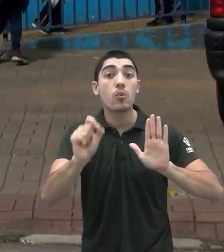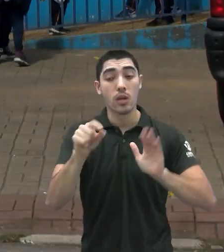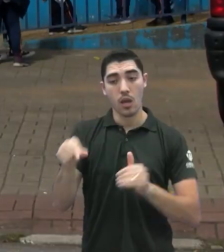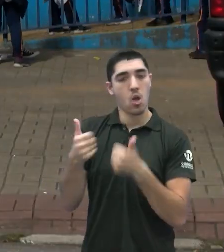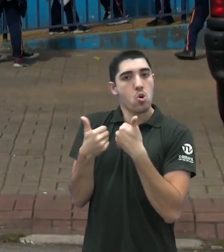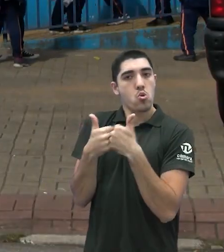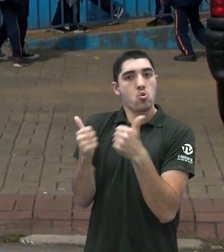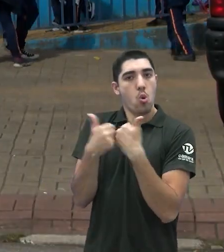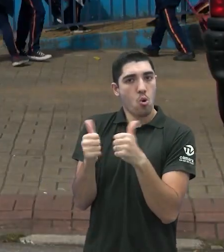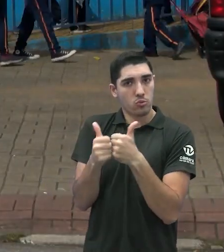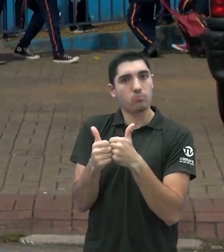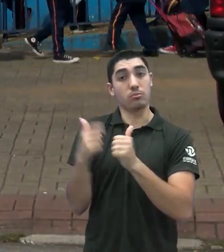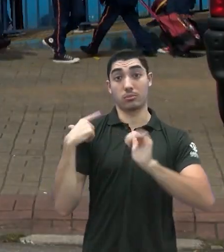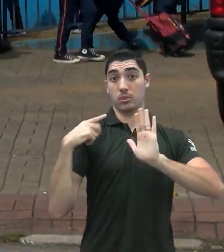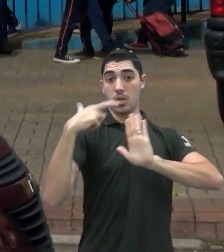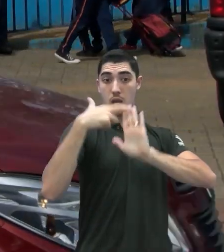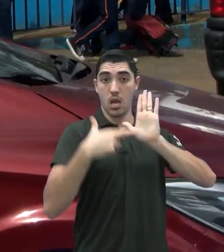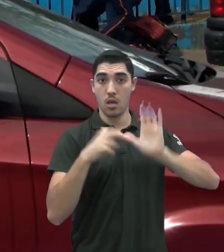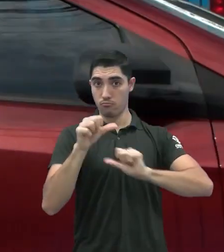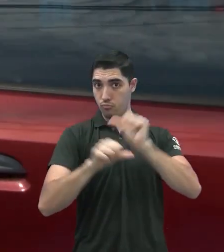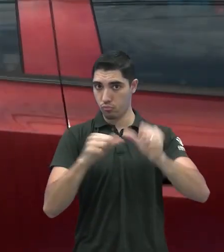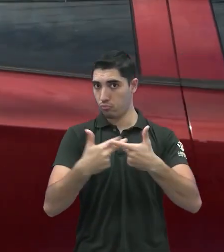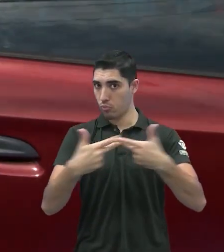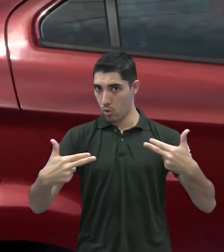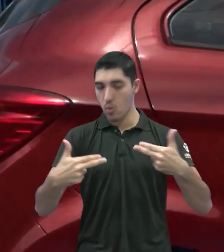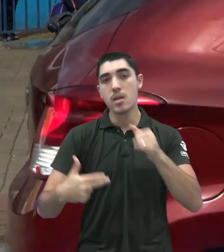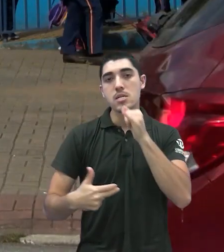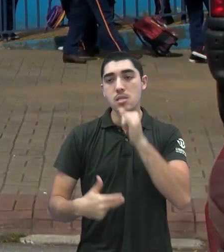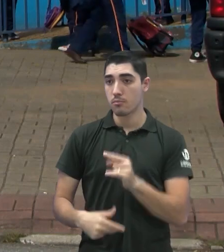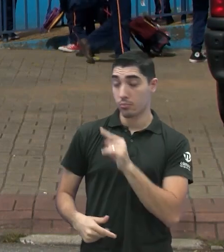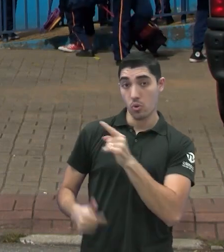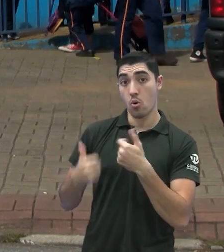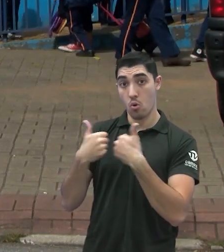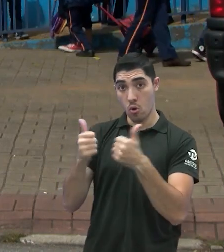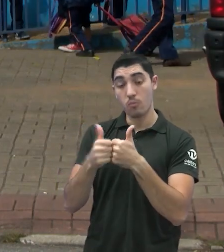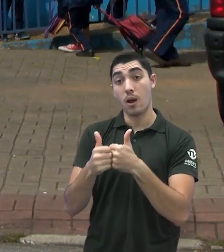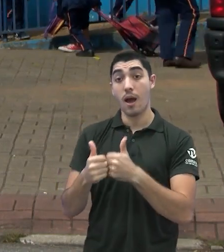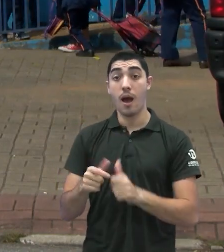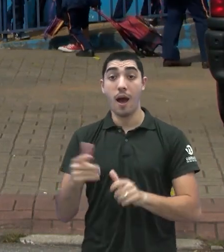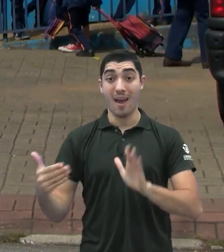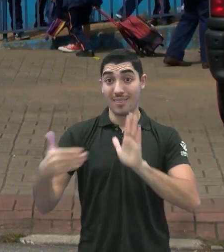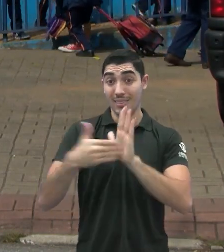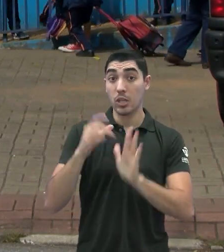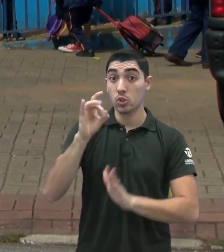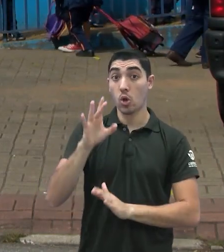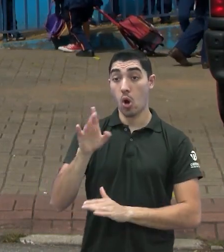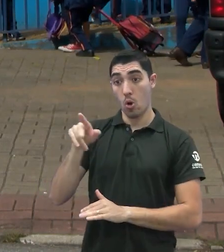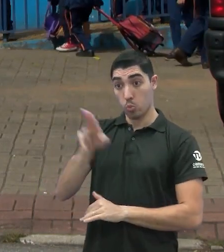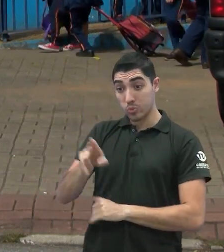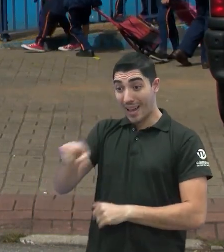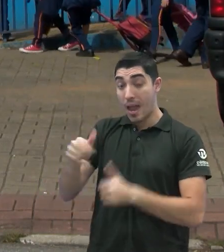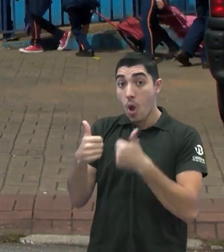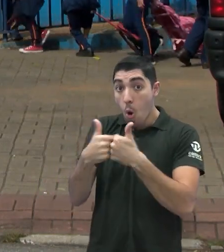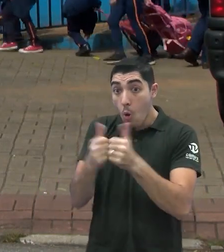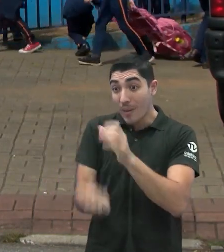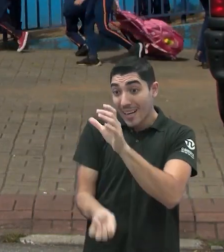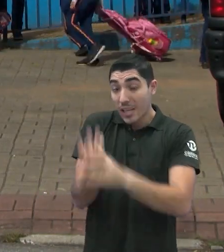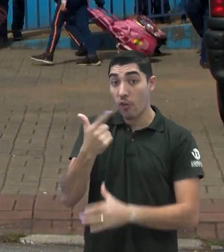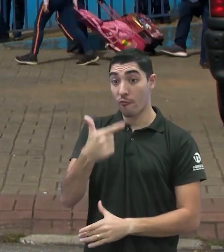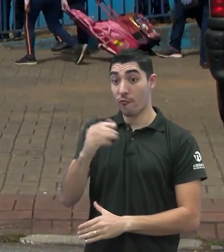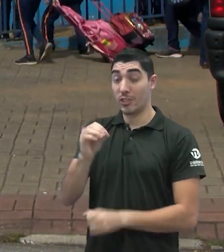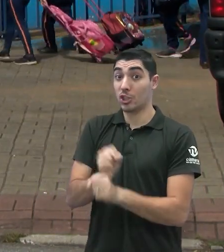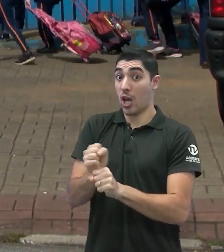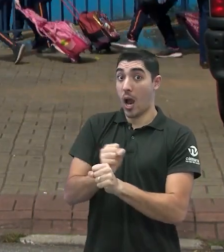do serviço de transporte escolar na cidade. A mudança permite o uso de veículos com até 20 anos de fabricação, sendo este o